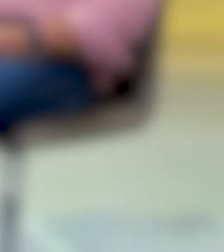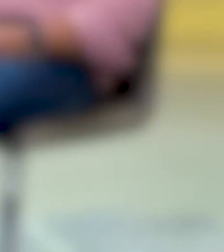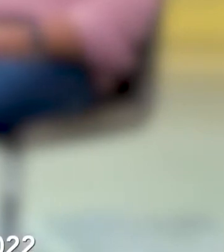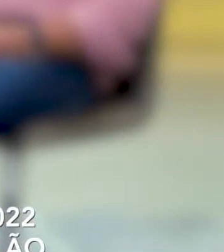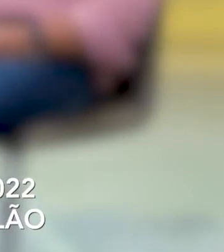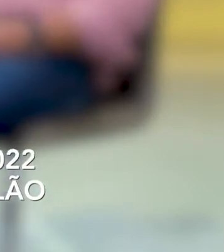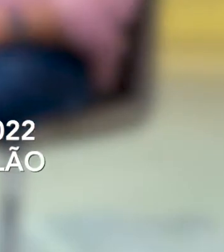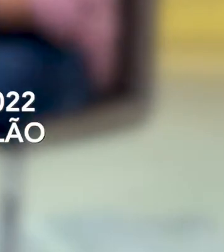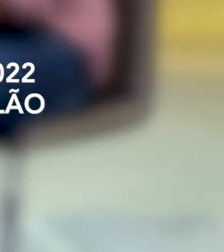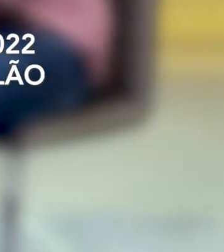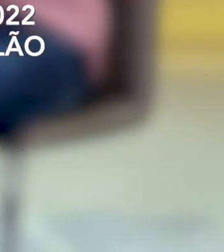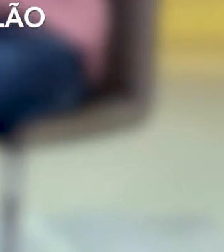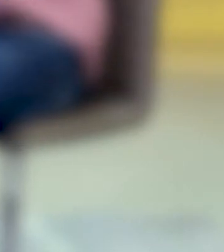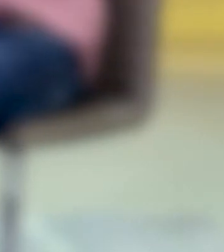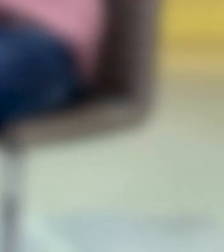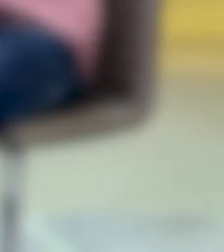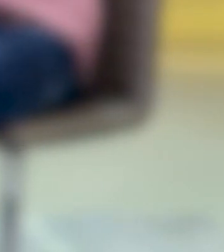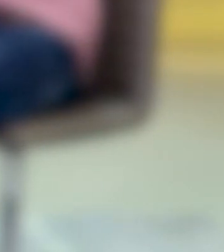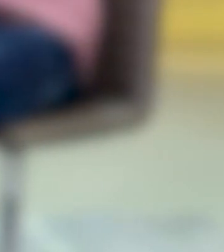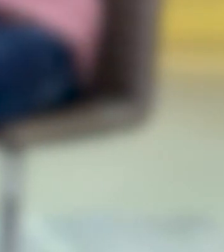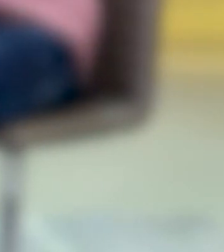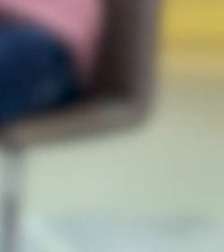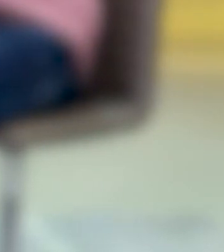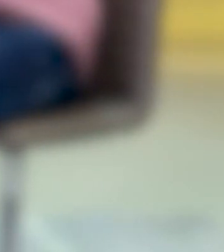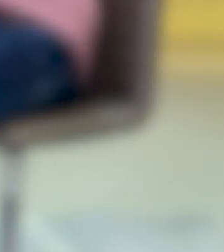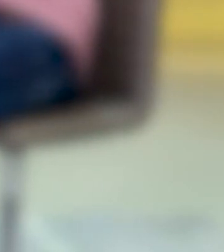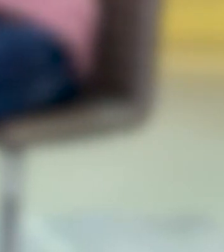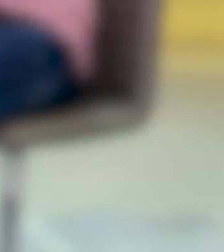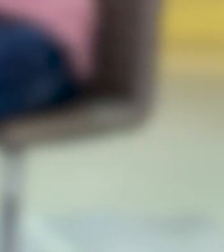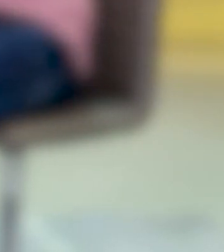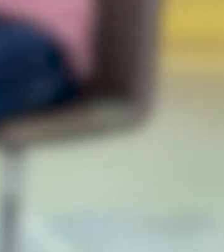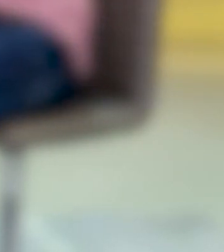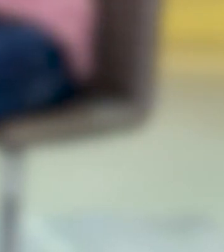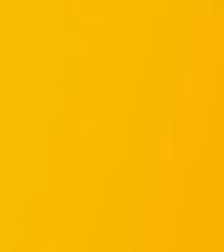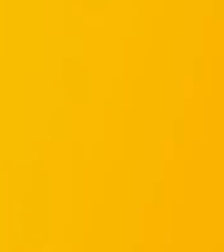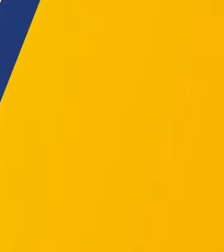E aí E